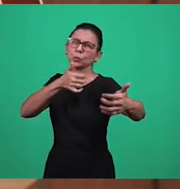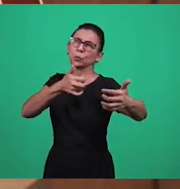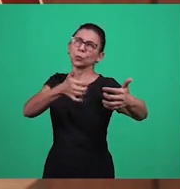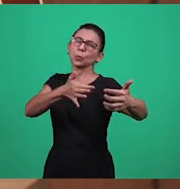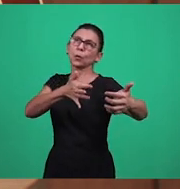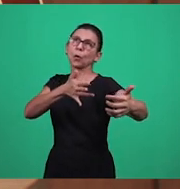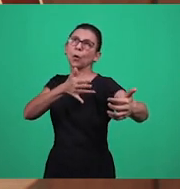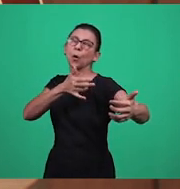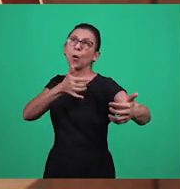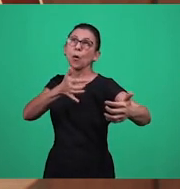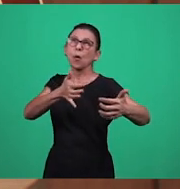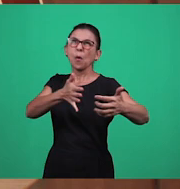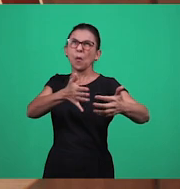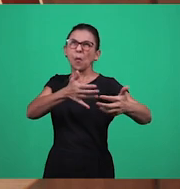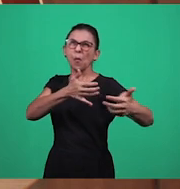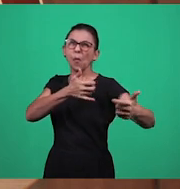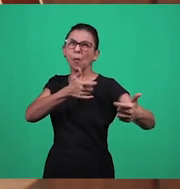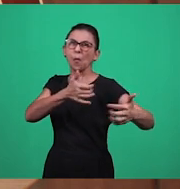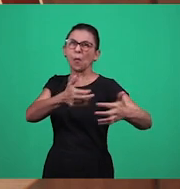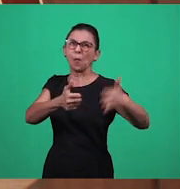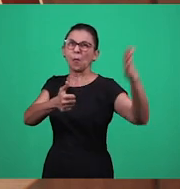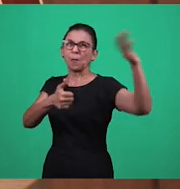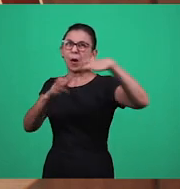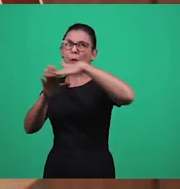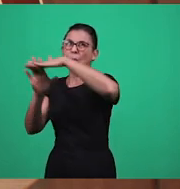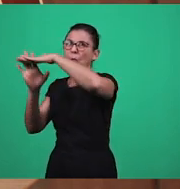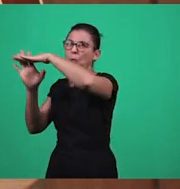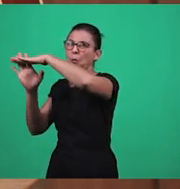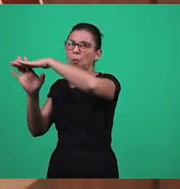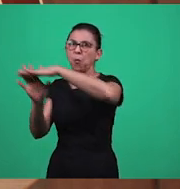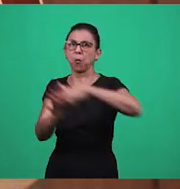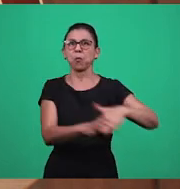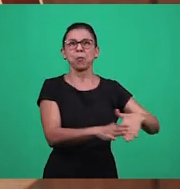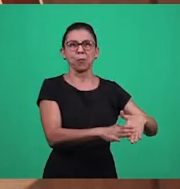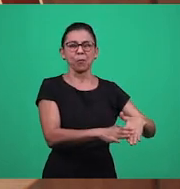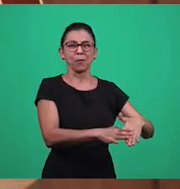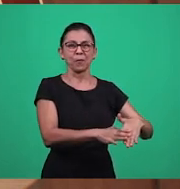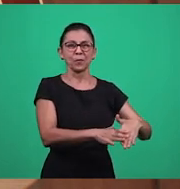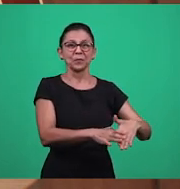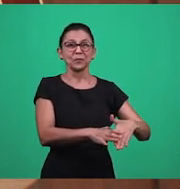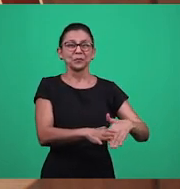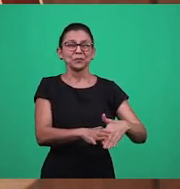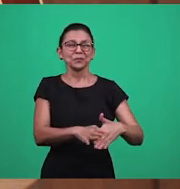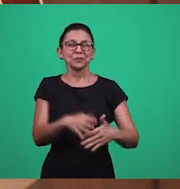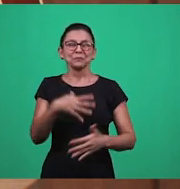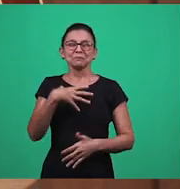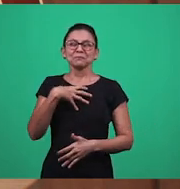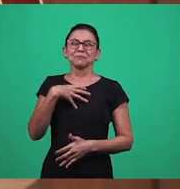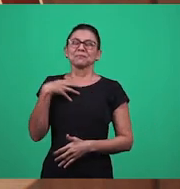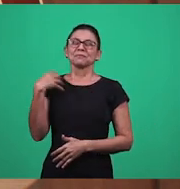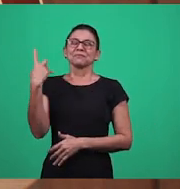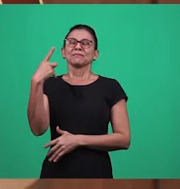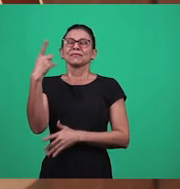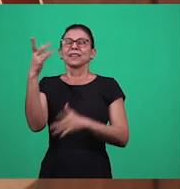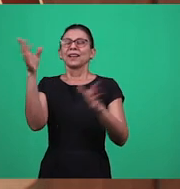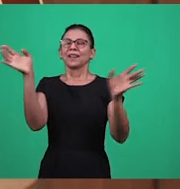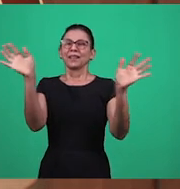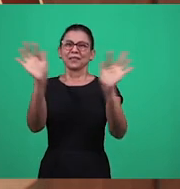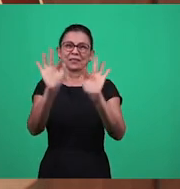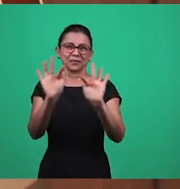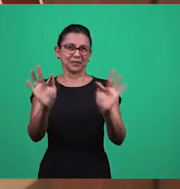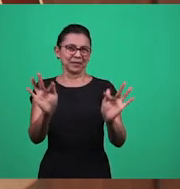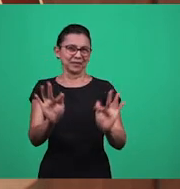instrumento, todo o mal ia embora. E ele também ficava